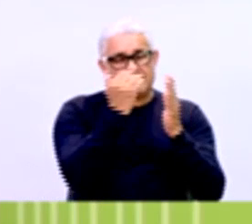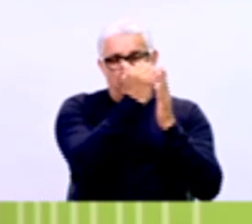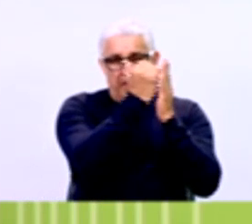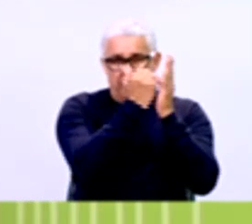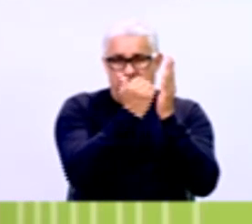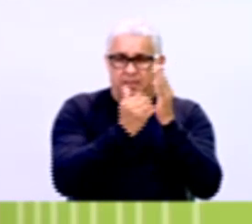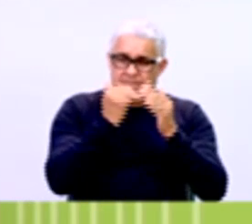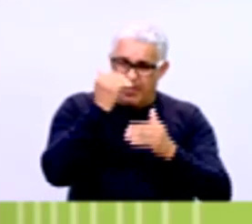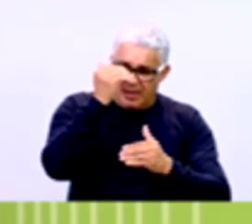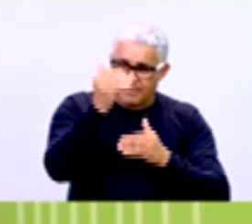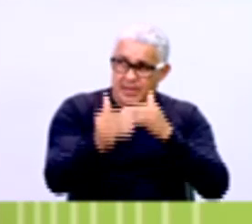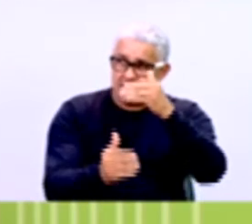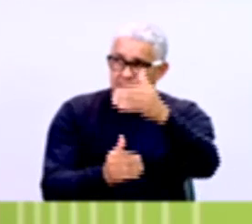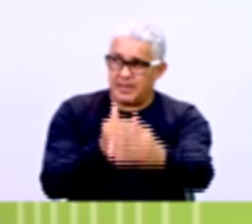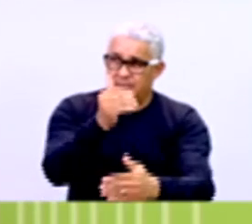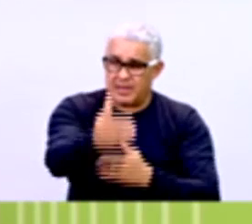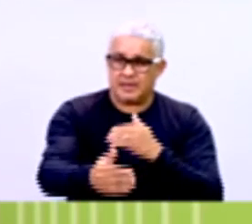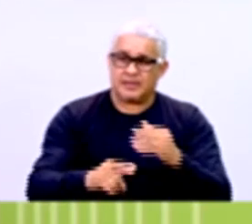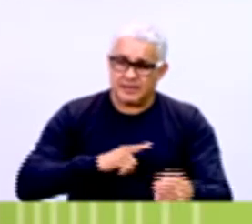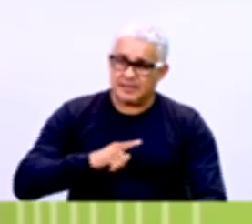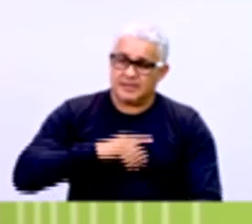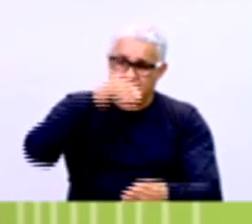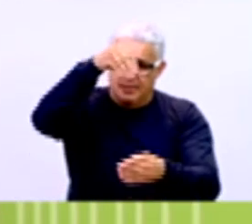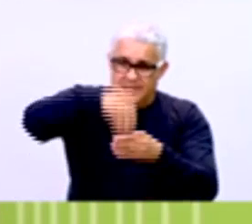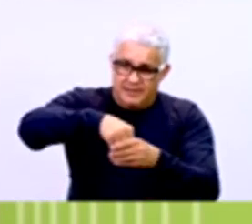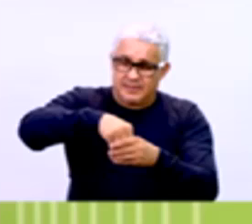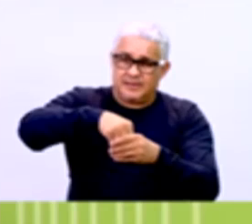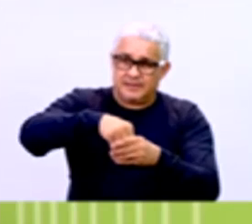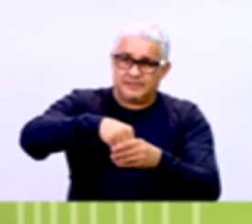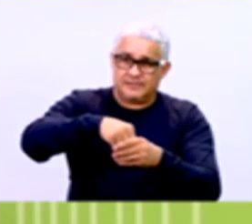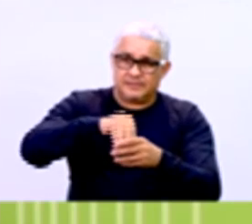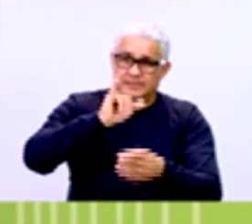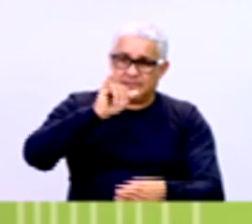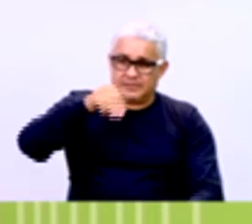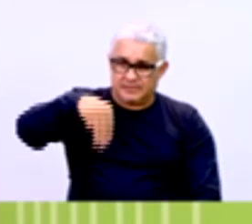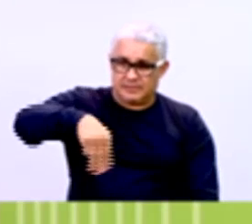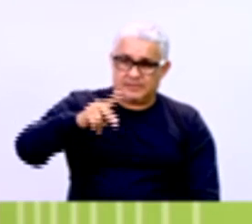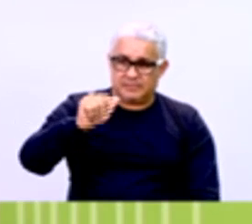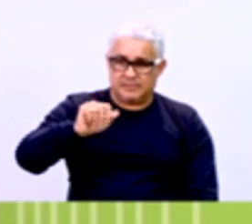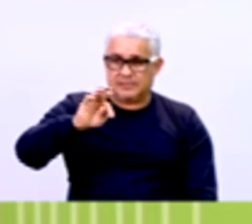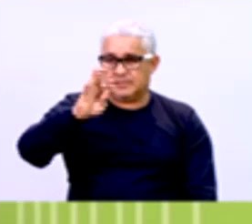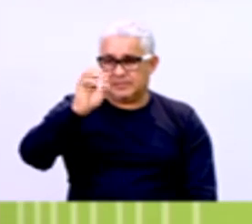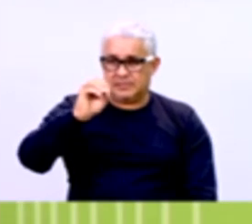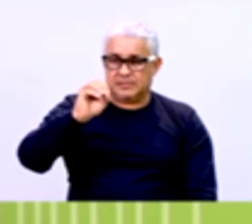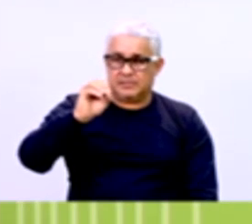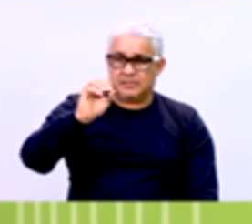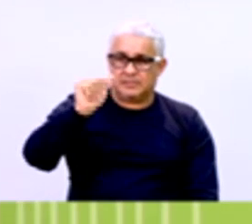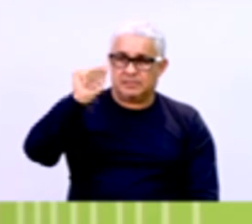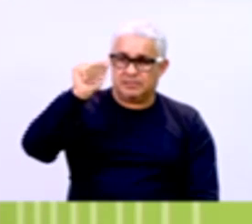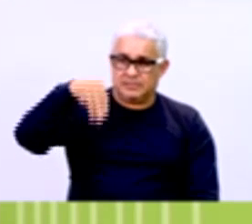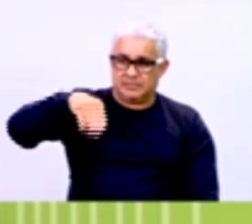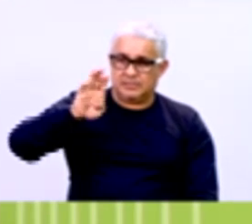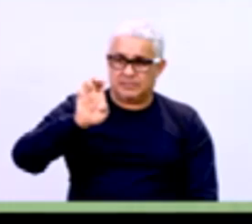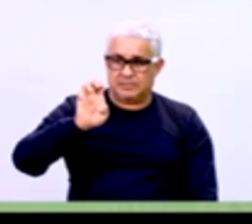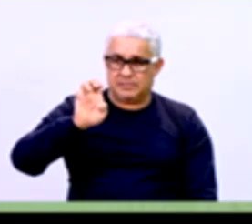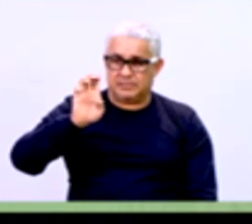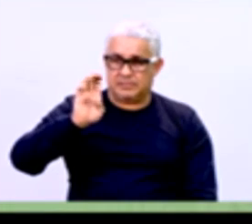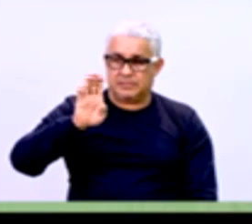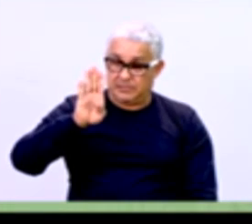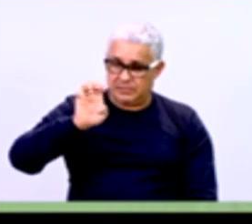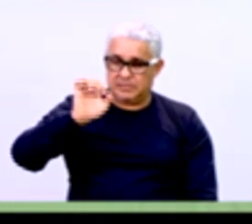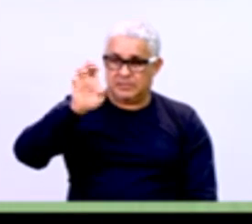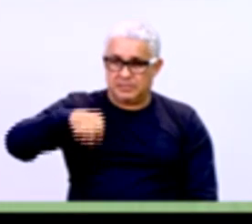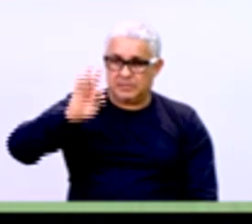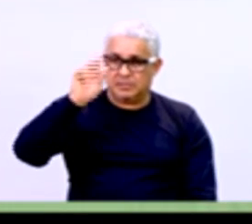etapas desse processo, existe produção de impacto ambiental negativo. Então vamos lá, vamos